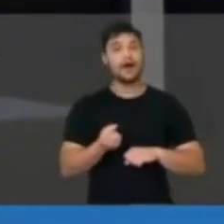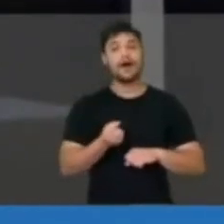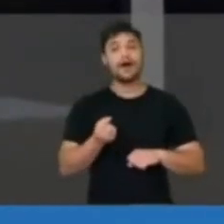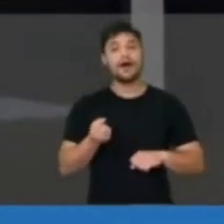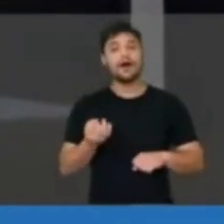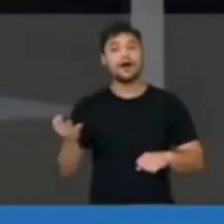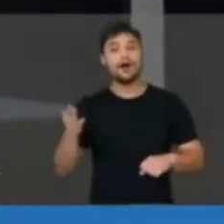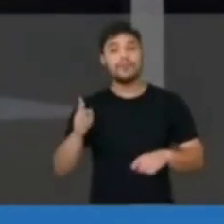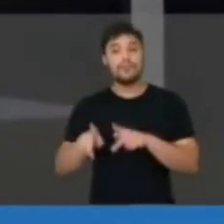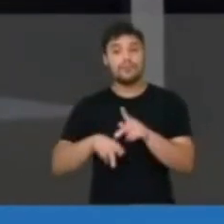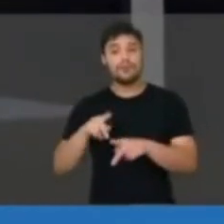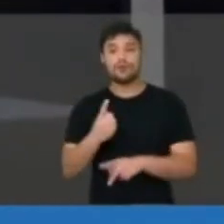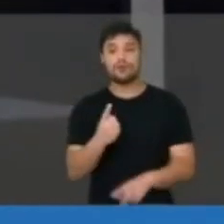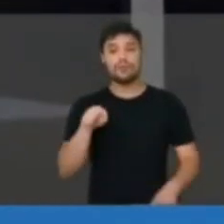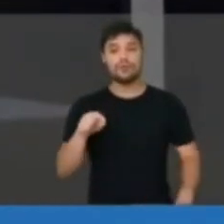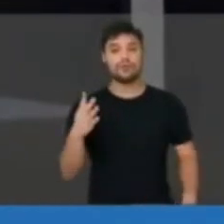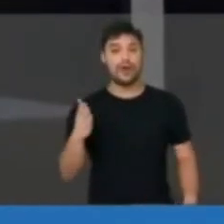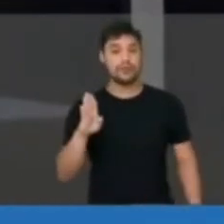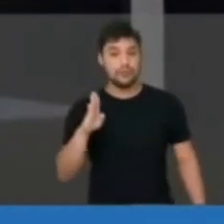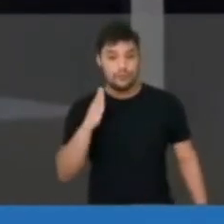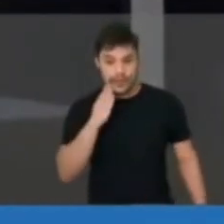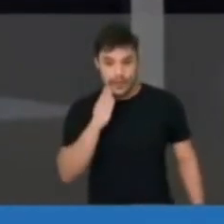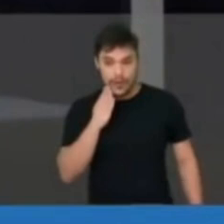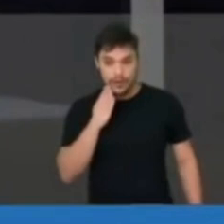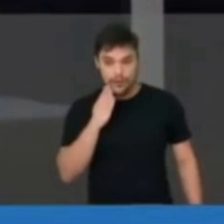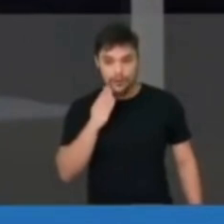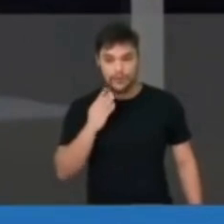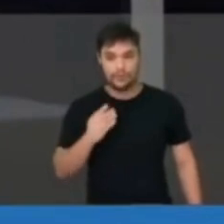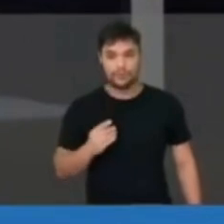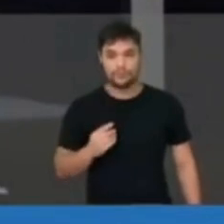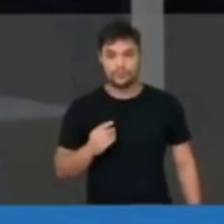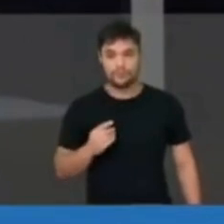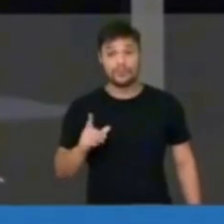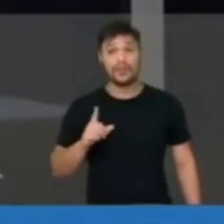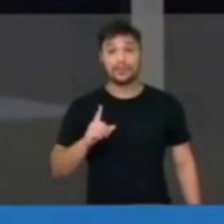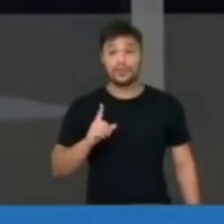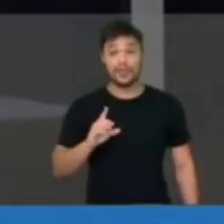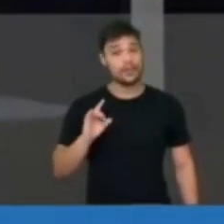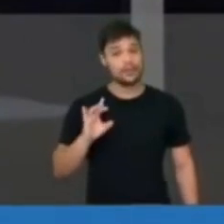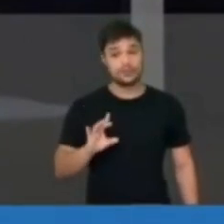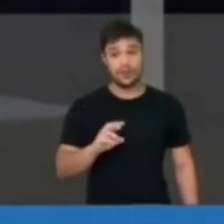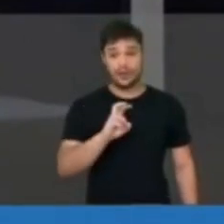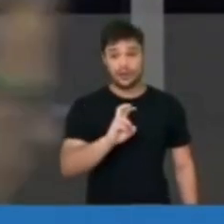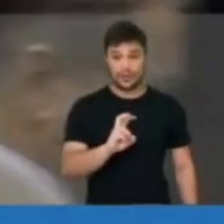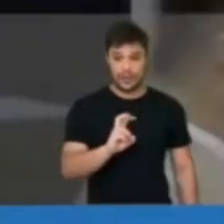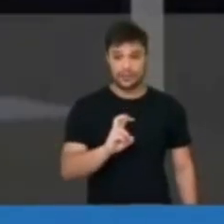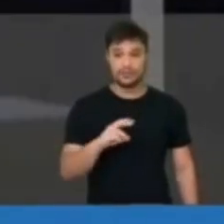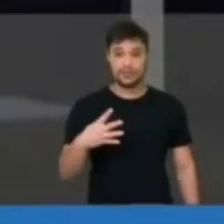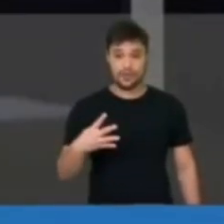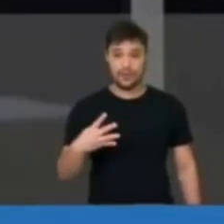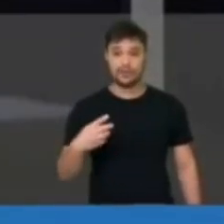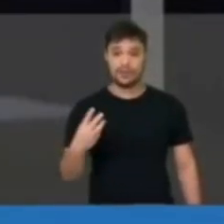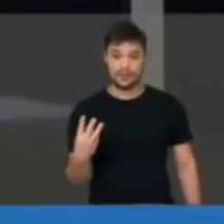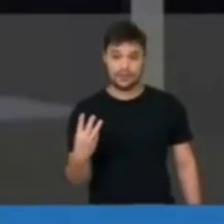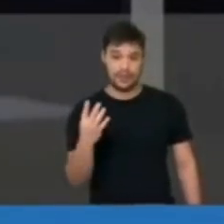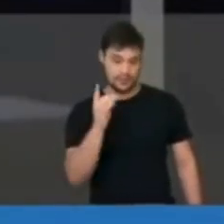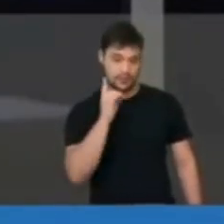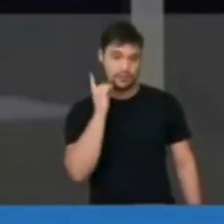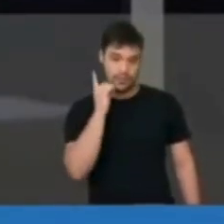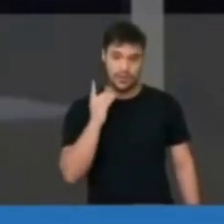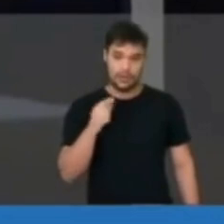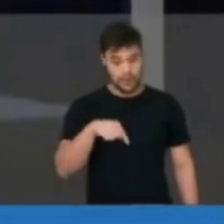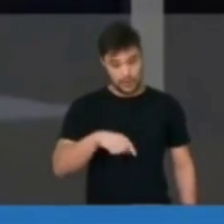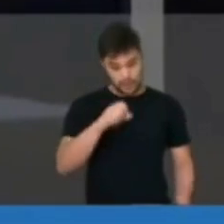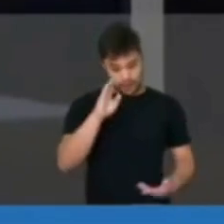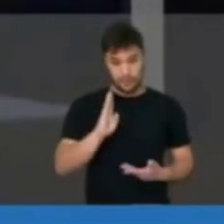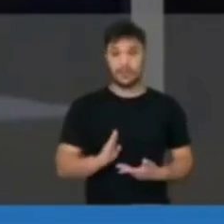já batem 1,4 bilhão de pessoas, tem apenas 543 deputados. E o Brasil